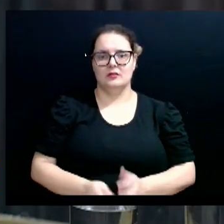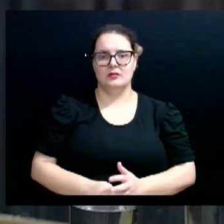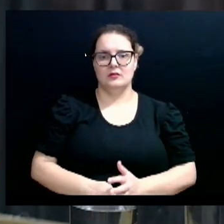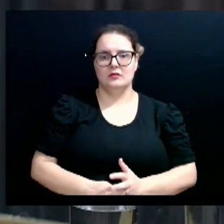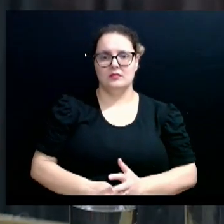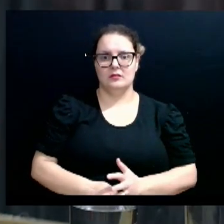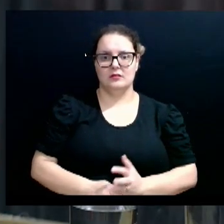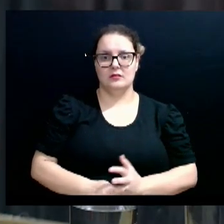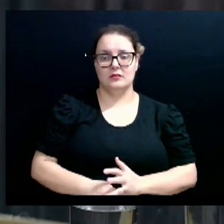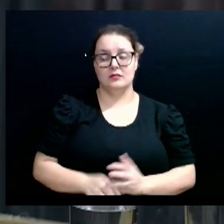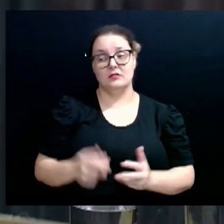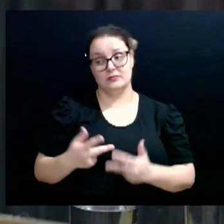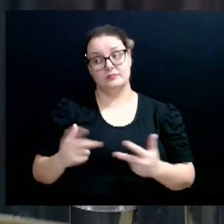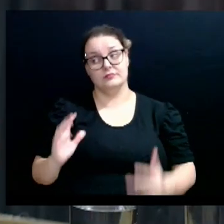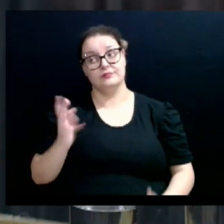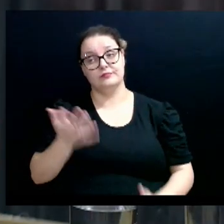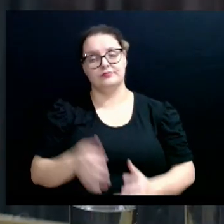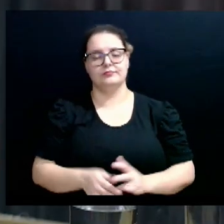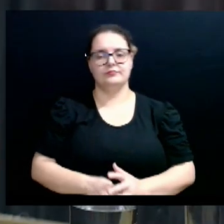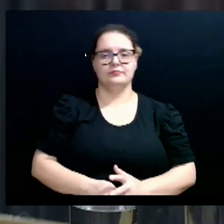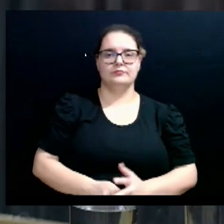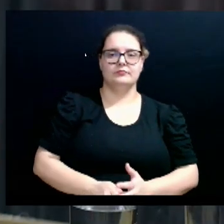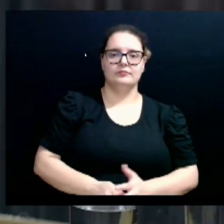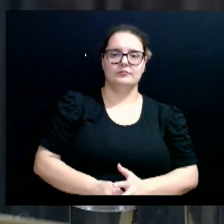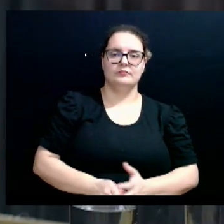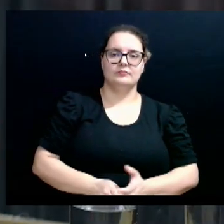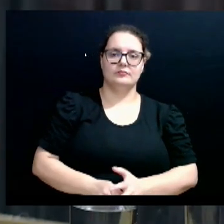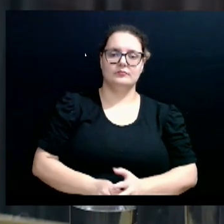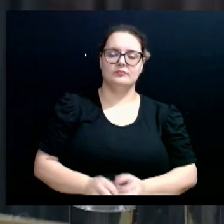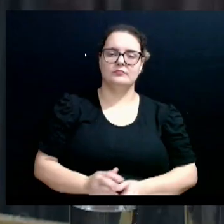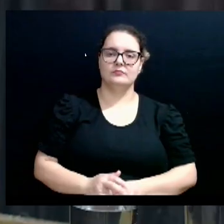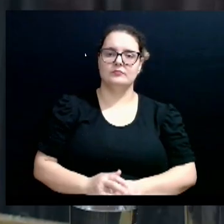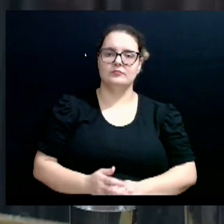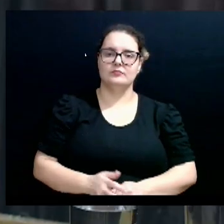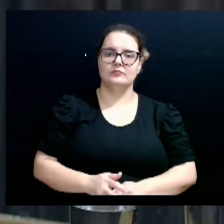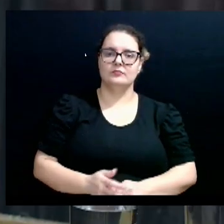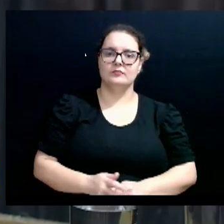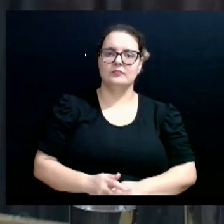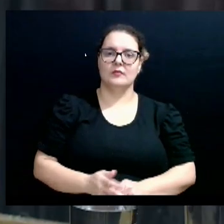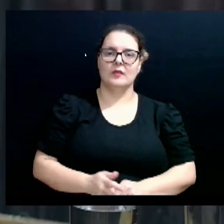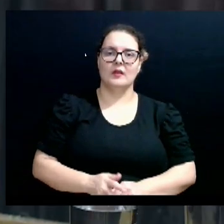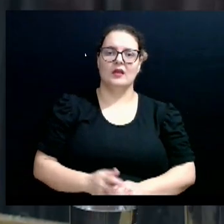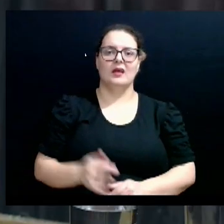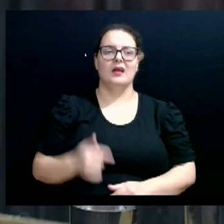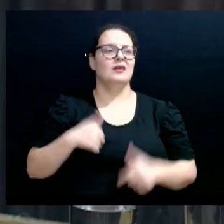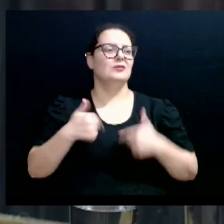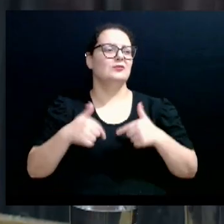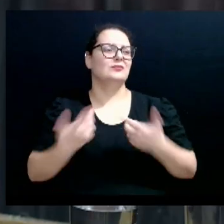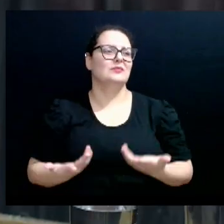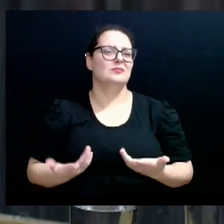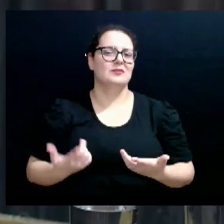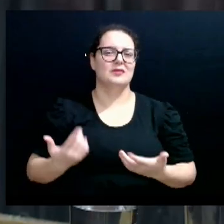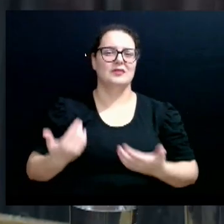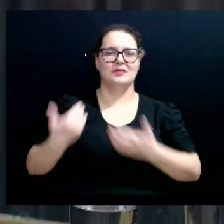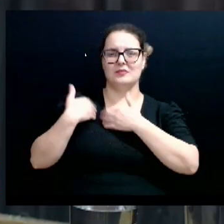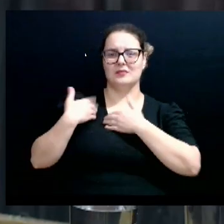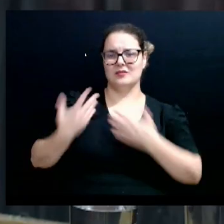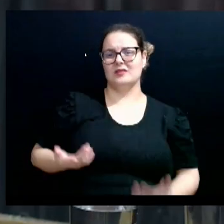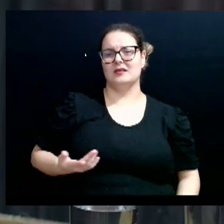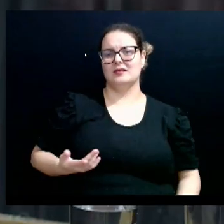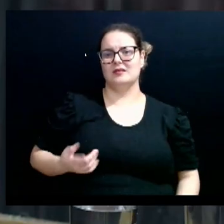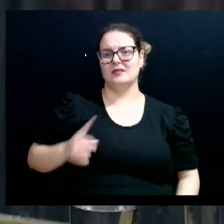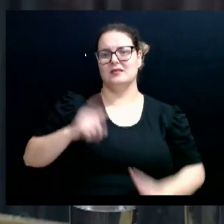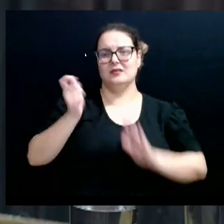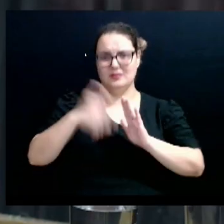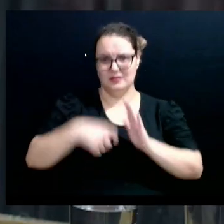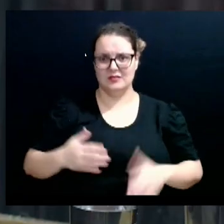aparecem, mas tem muito isso também de eu não trabalho, então cabe a mim, então não valida a própria função,